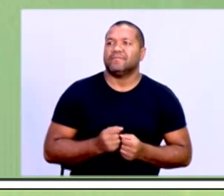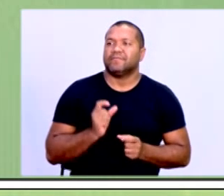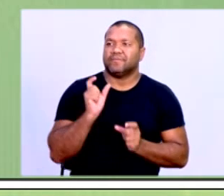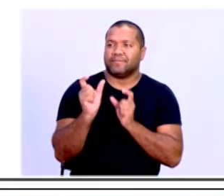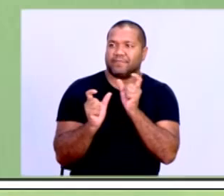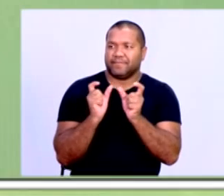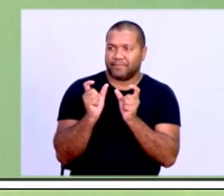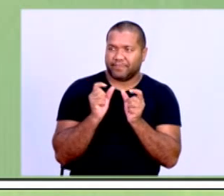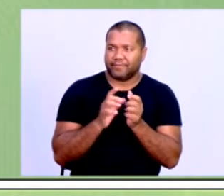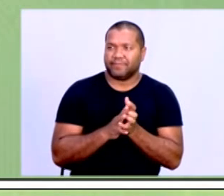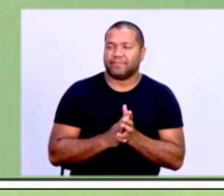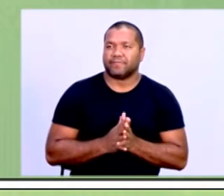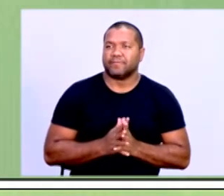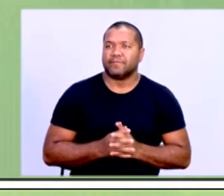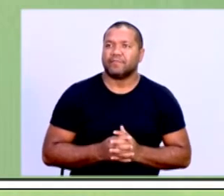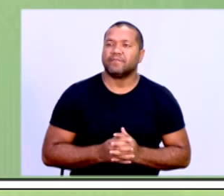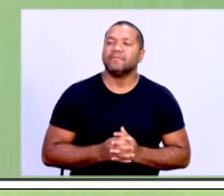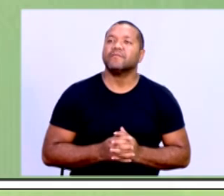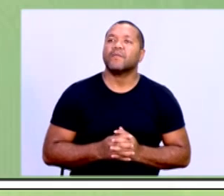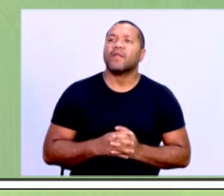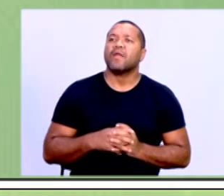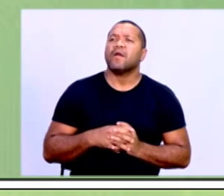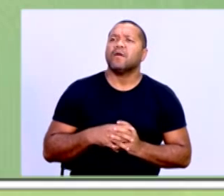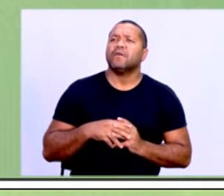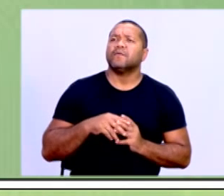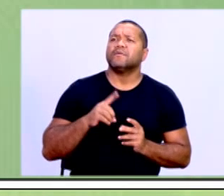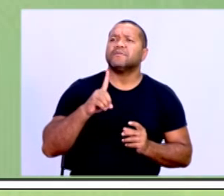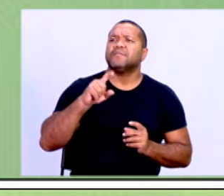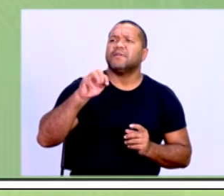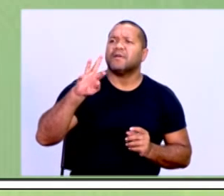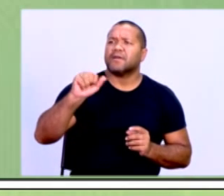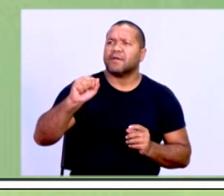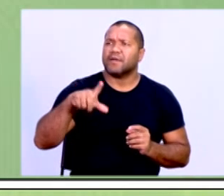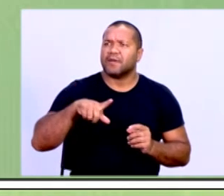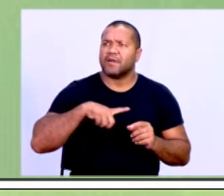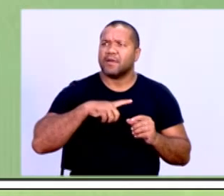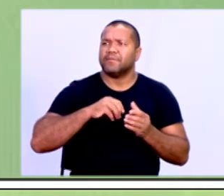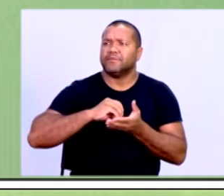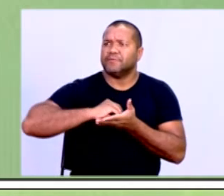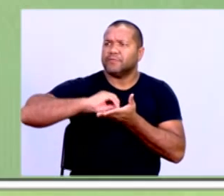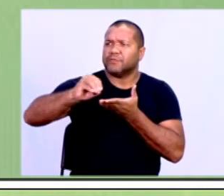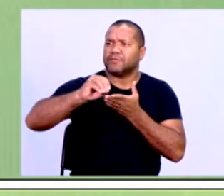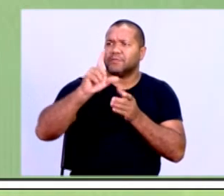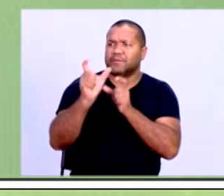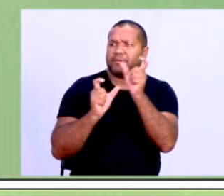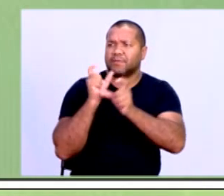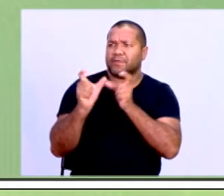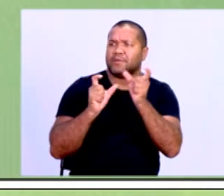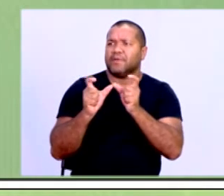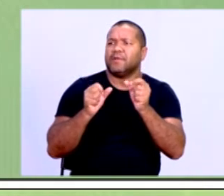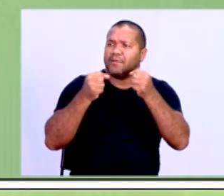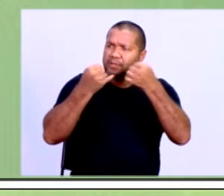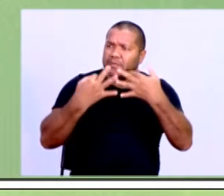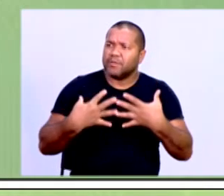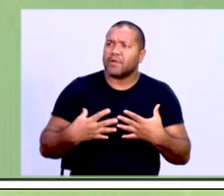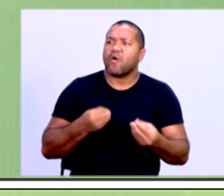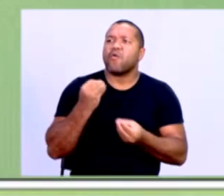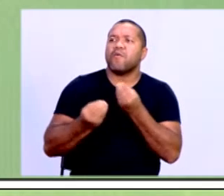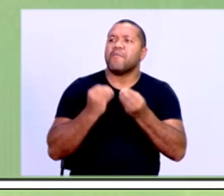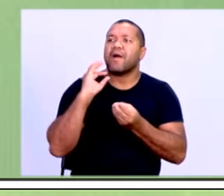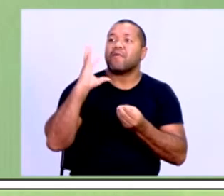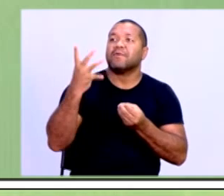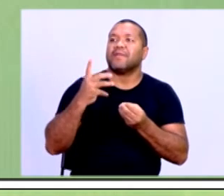dessas técnicas. O diagrama de fluxo de dados descreve o fluxo de informação e